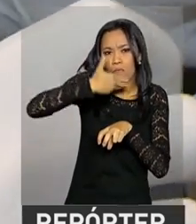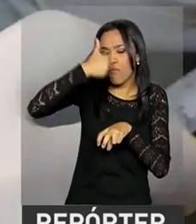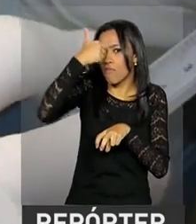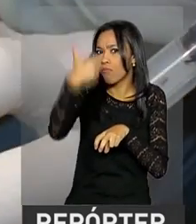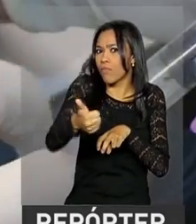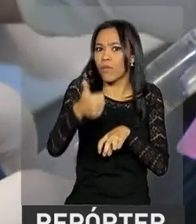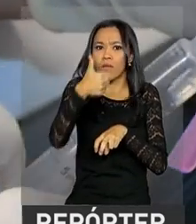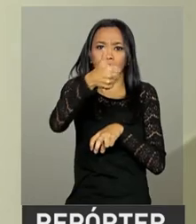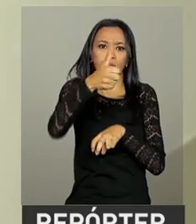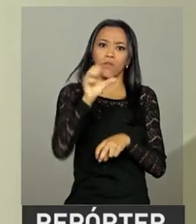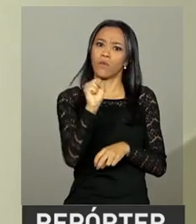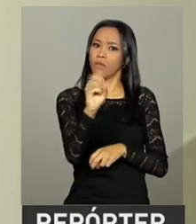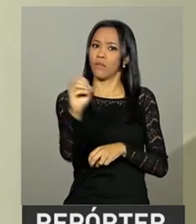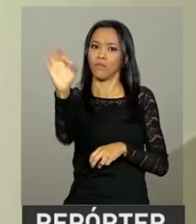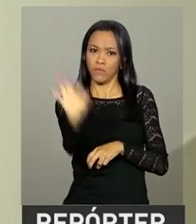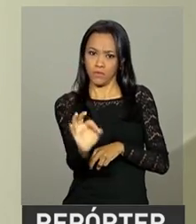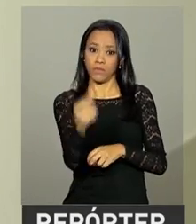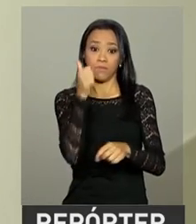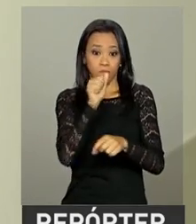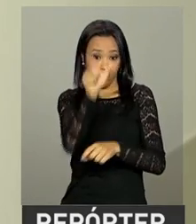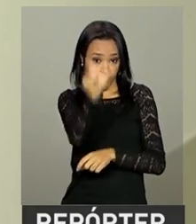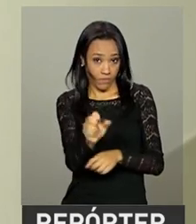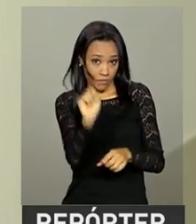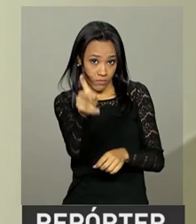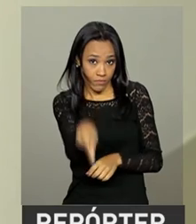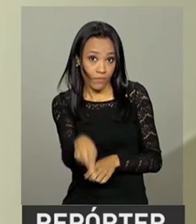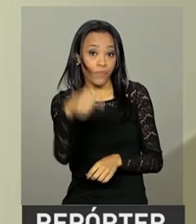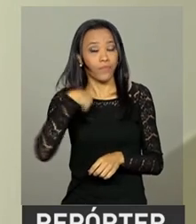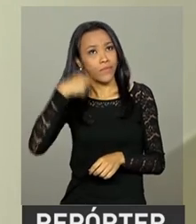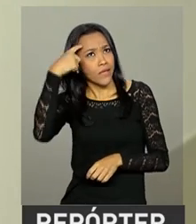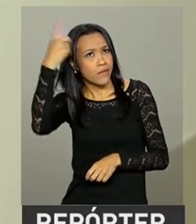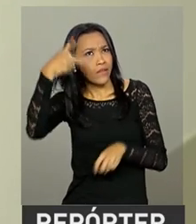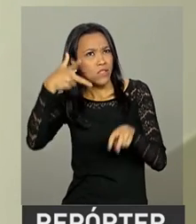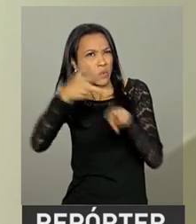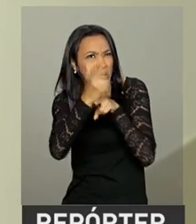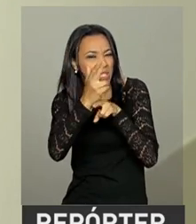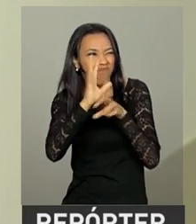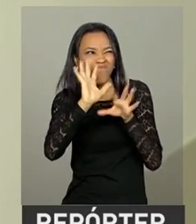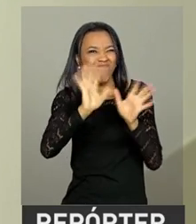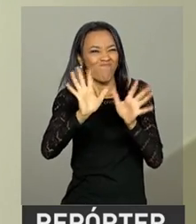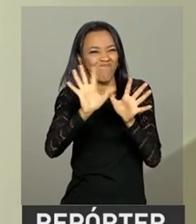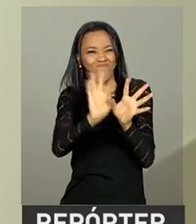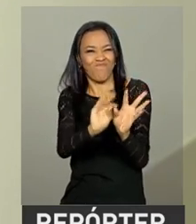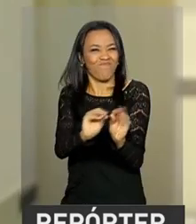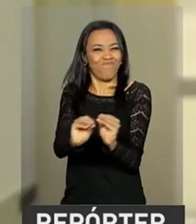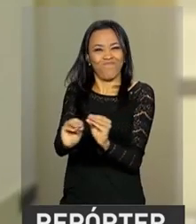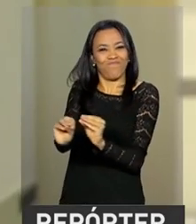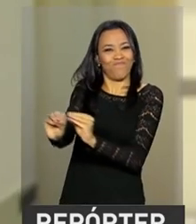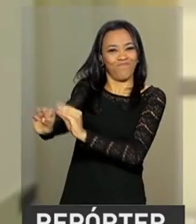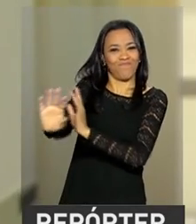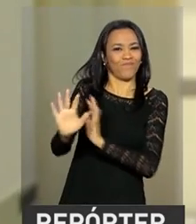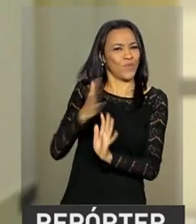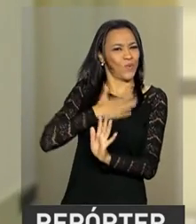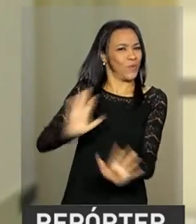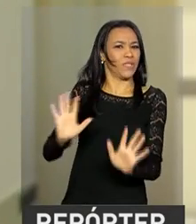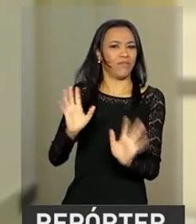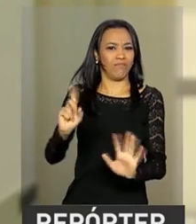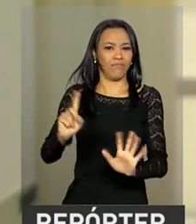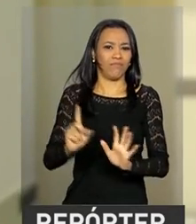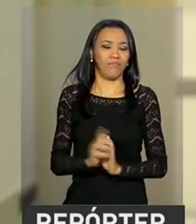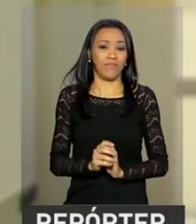80% para aposentar a idéia de fazer a cirurgia está bem longe de acontecer gostaria não